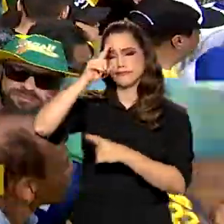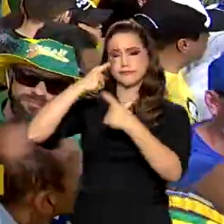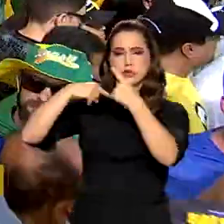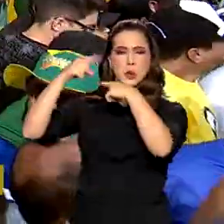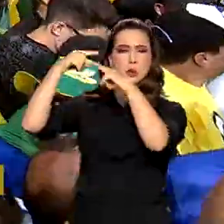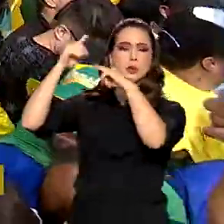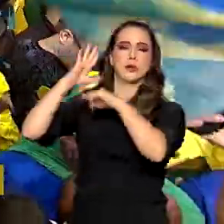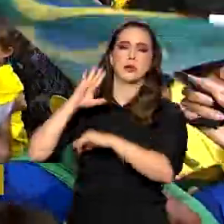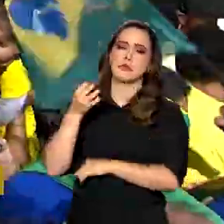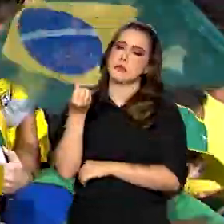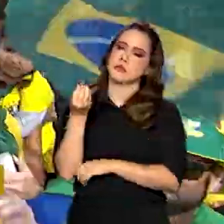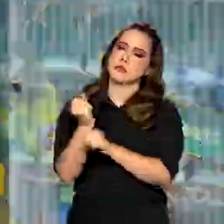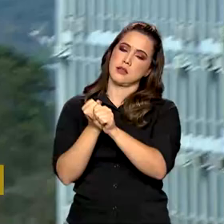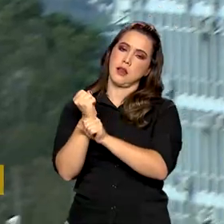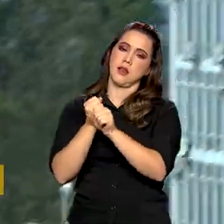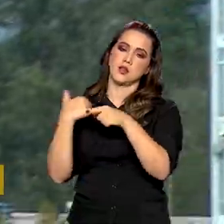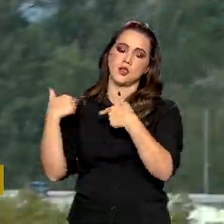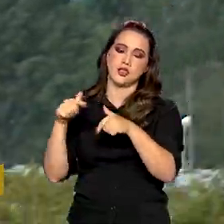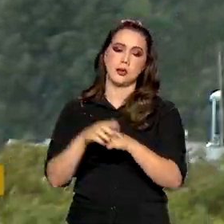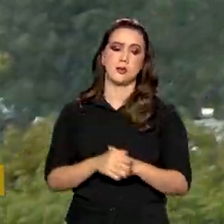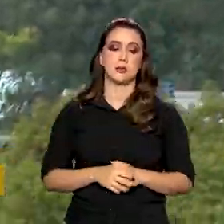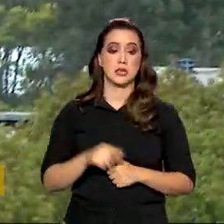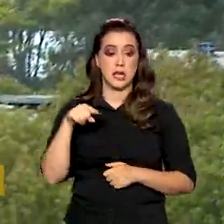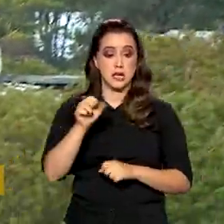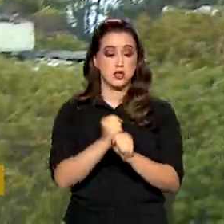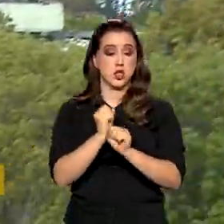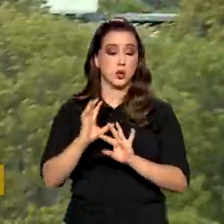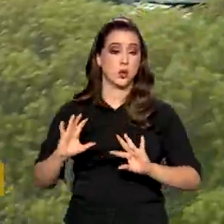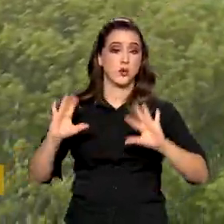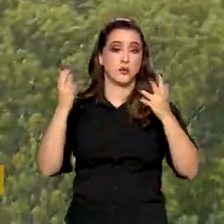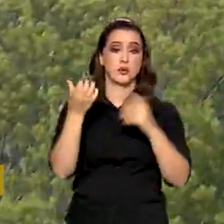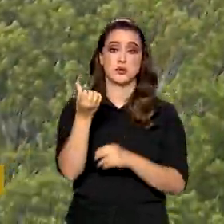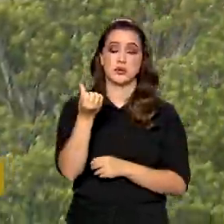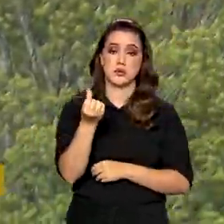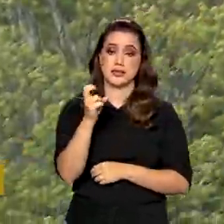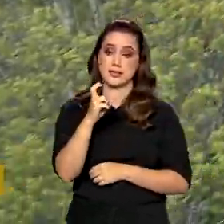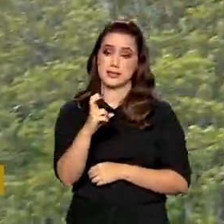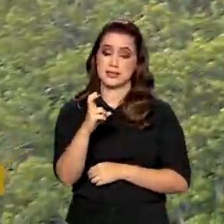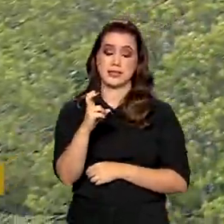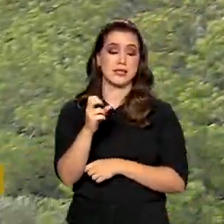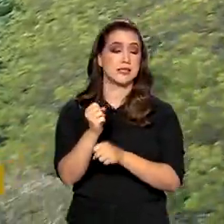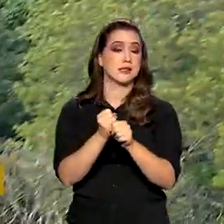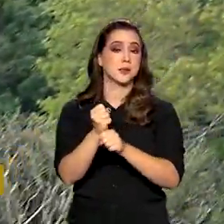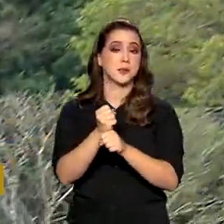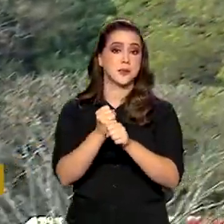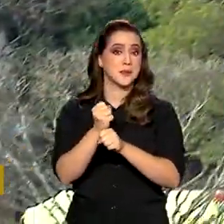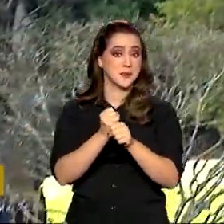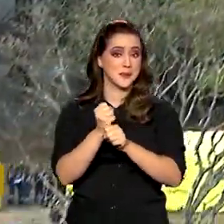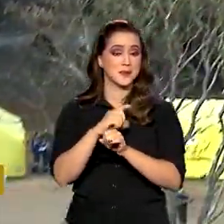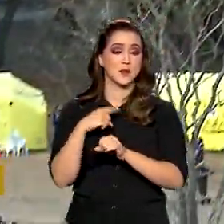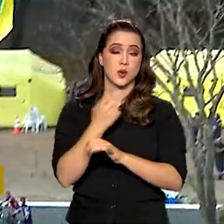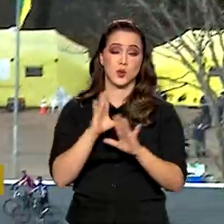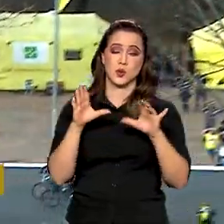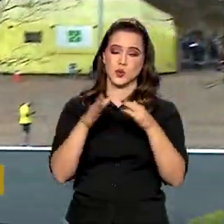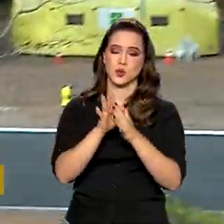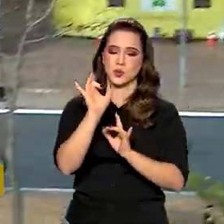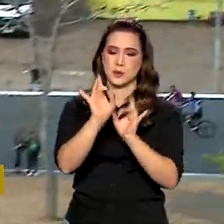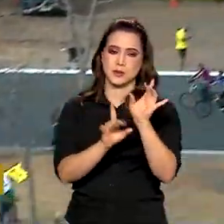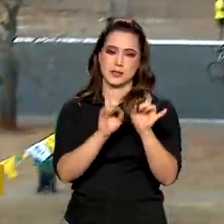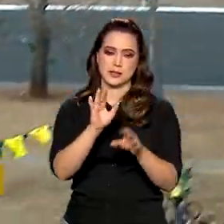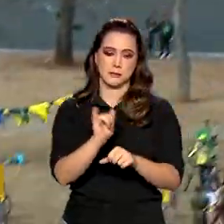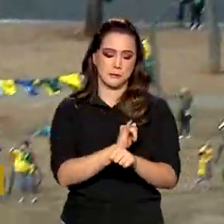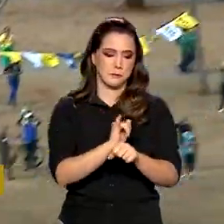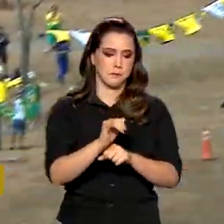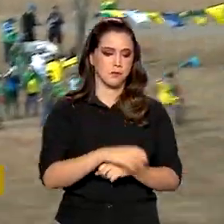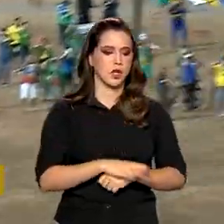de 60 anos. Ano passado foi esse ano está sendo comemorado 65 anos do nosso comando de operações especiais. Demora